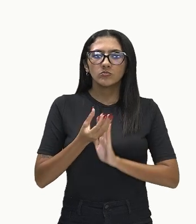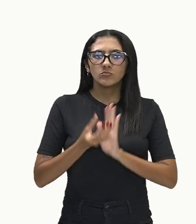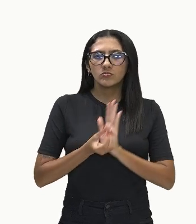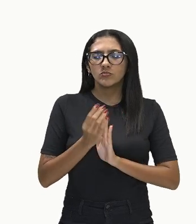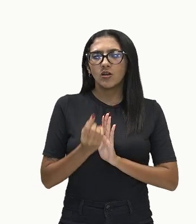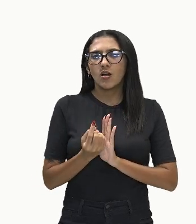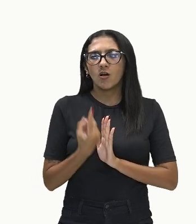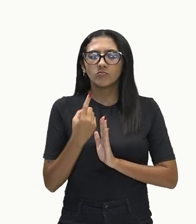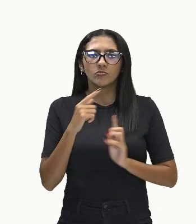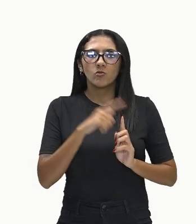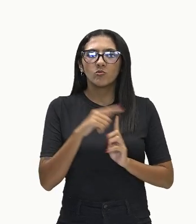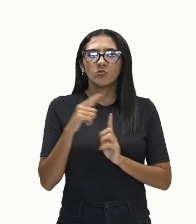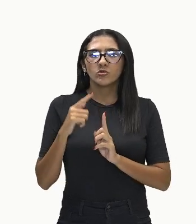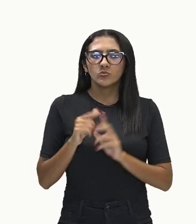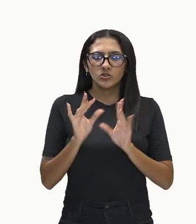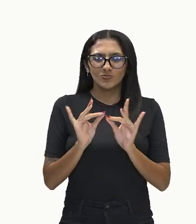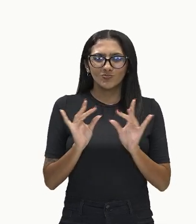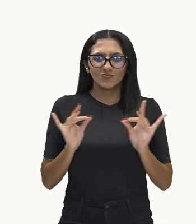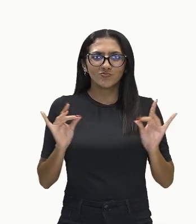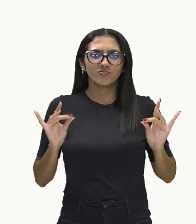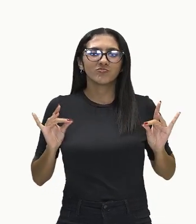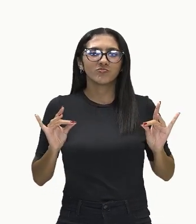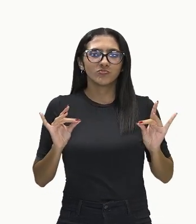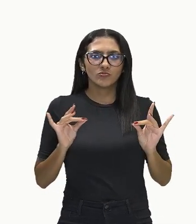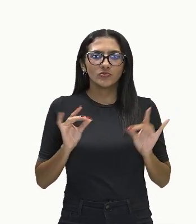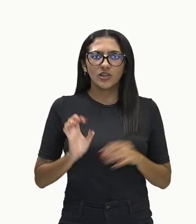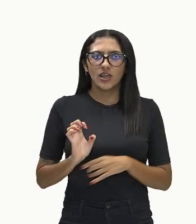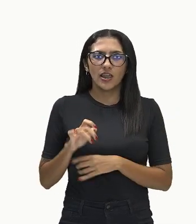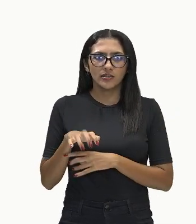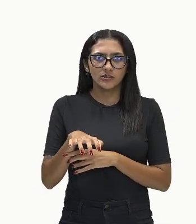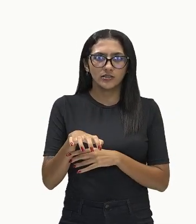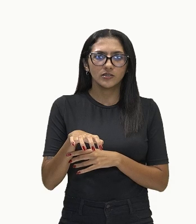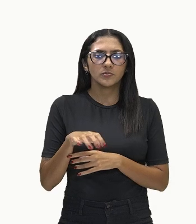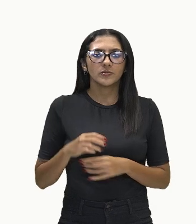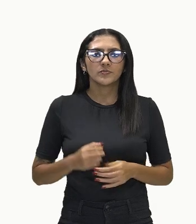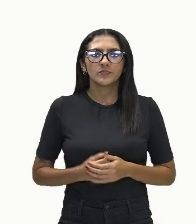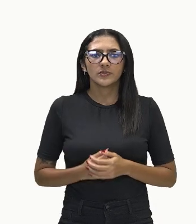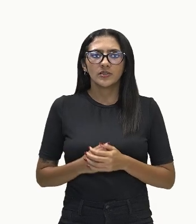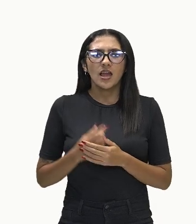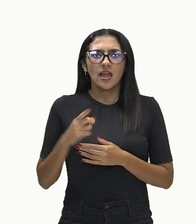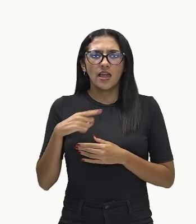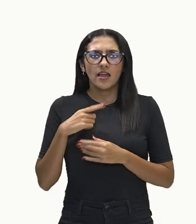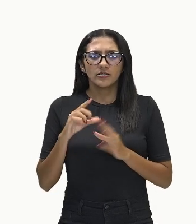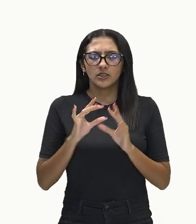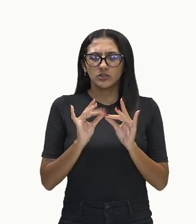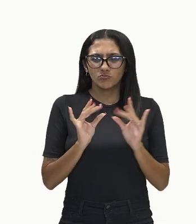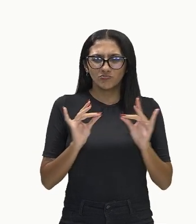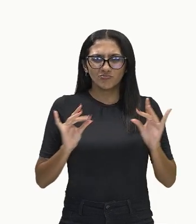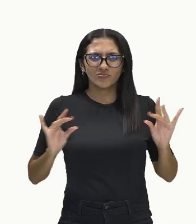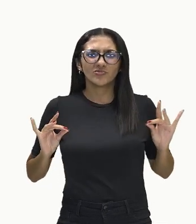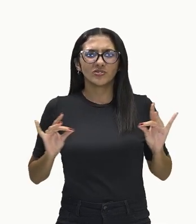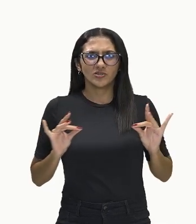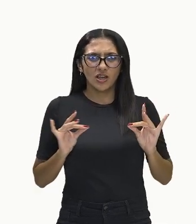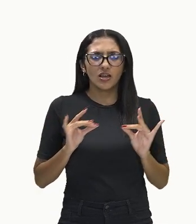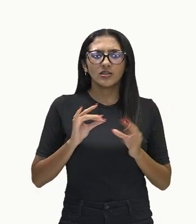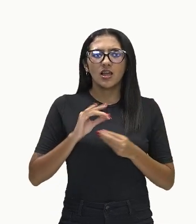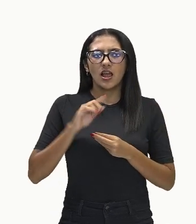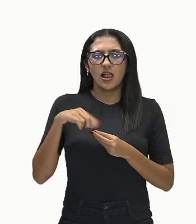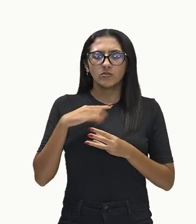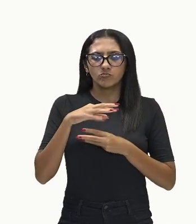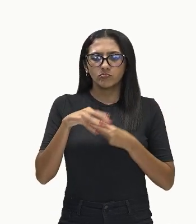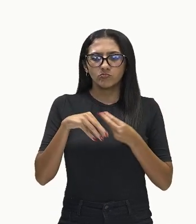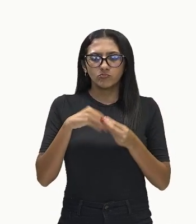suco intestinal ou entérico. E esse suco vai transformar o quimo